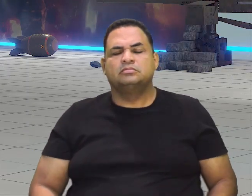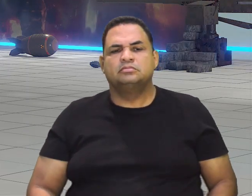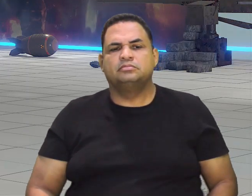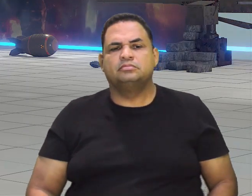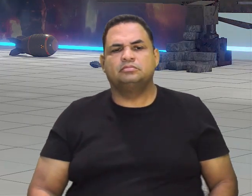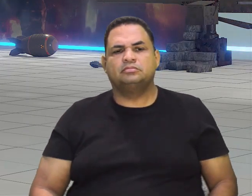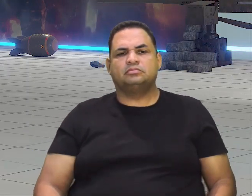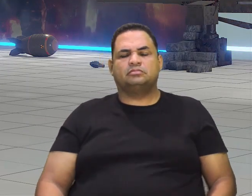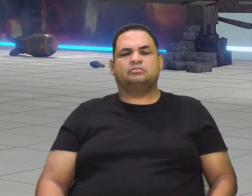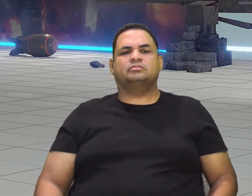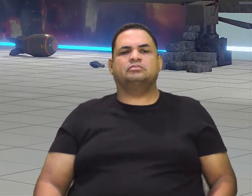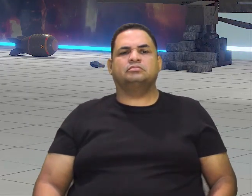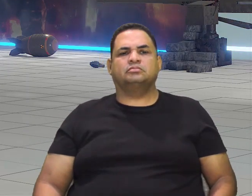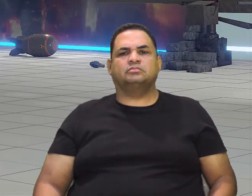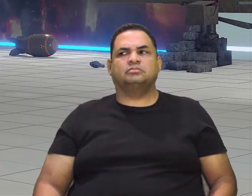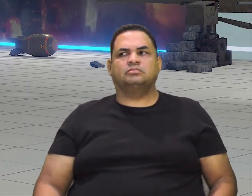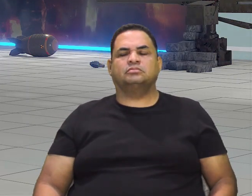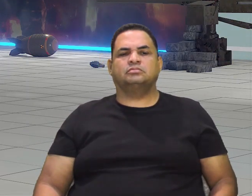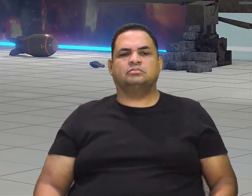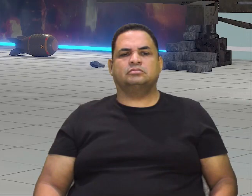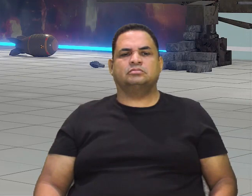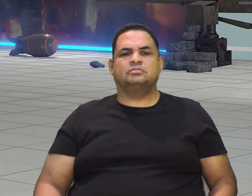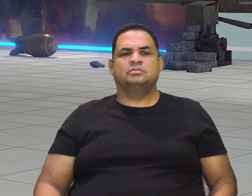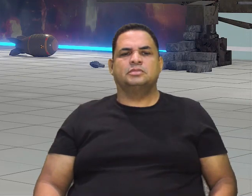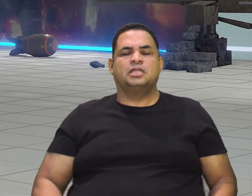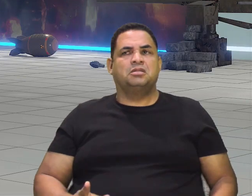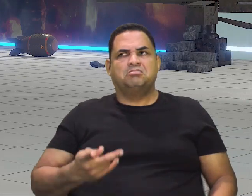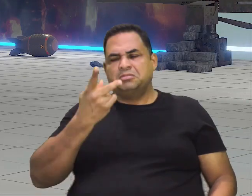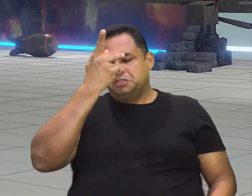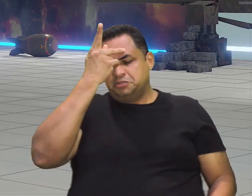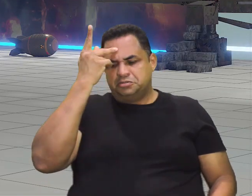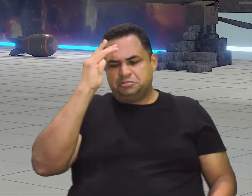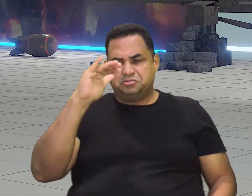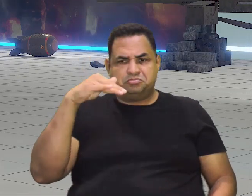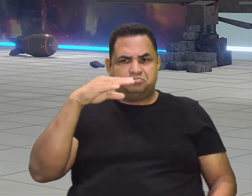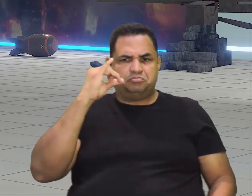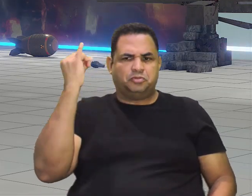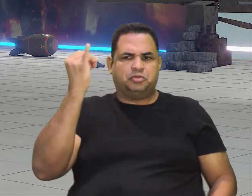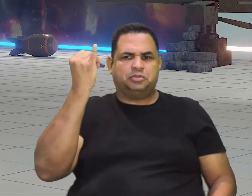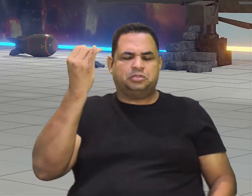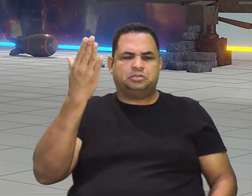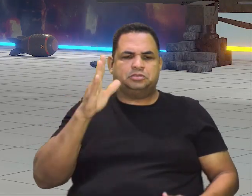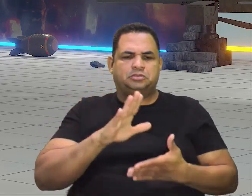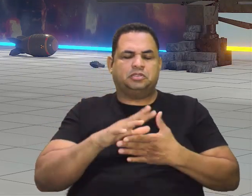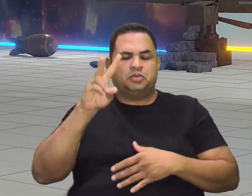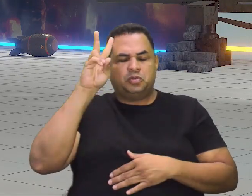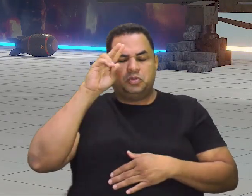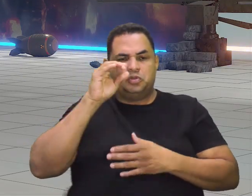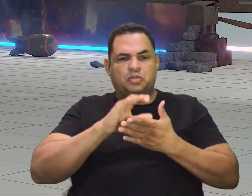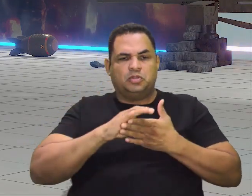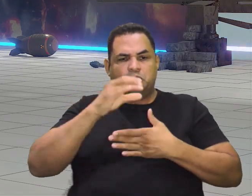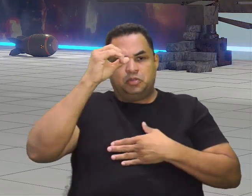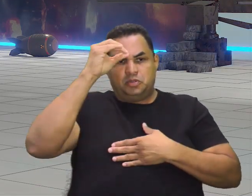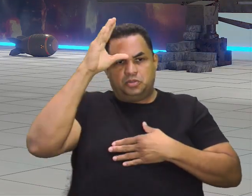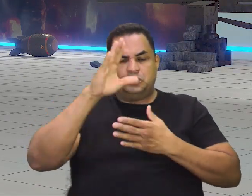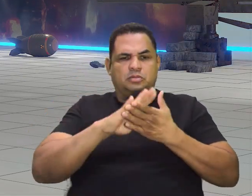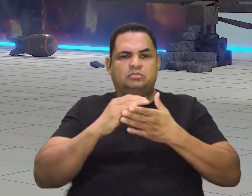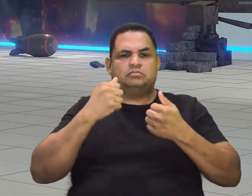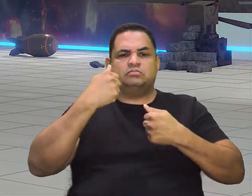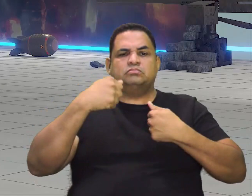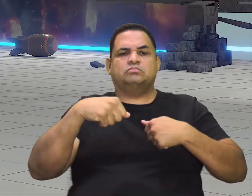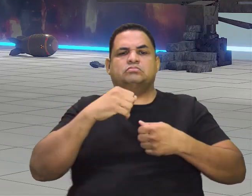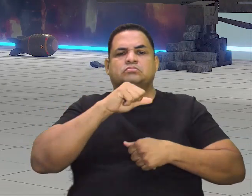só podem ser reconhecidos como grandes personagens? Não. Ou seja, o conhecimento histórico torna